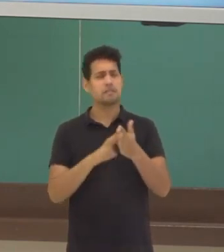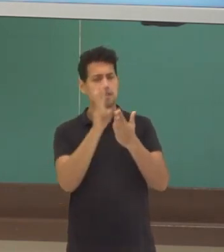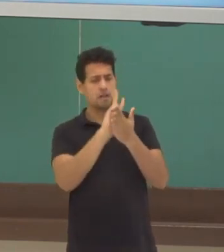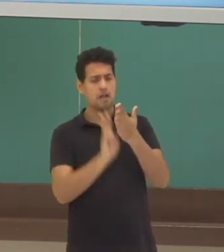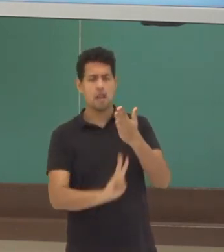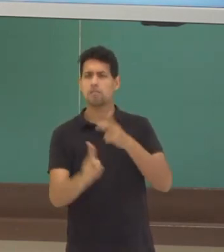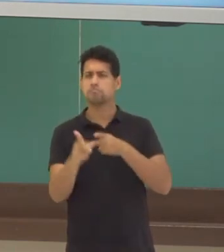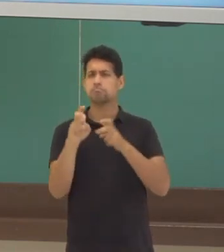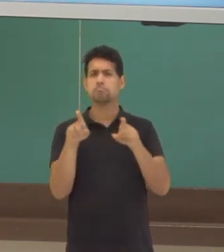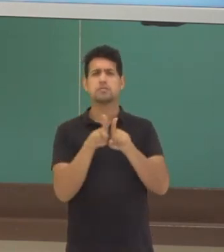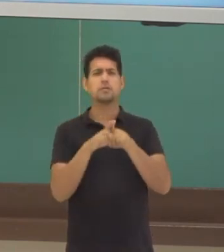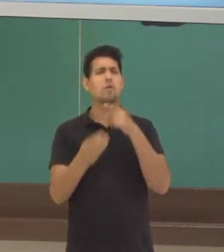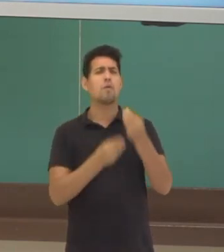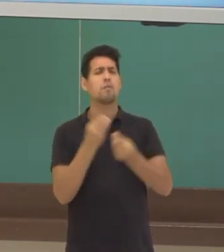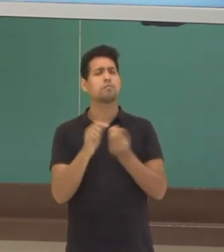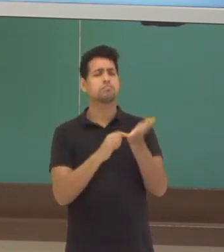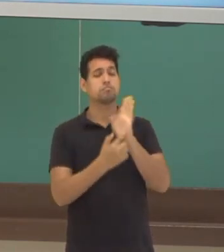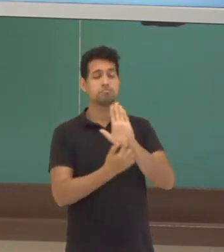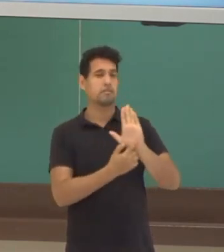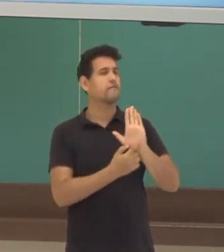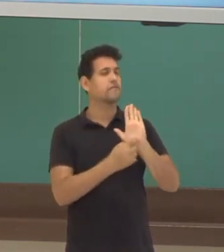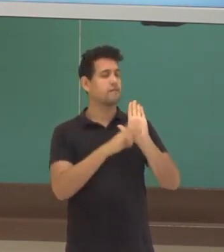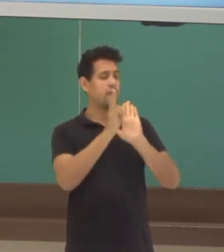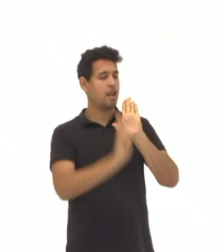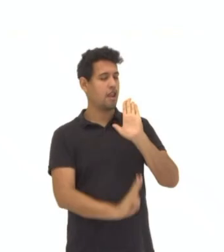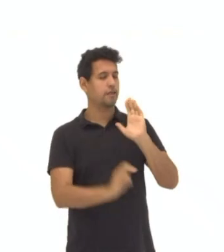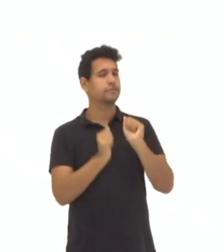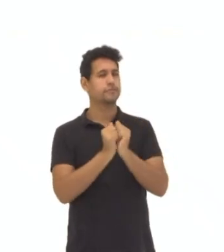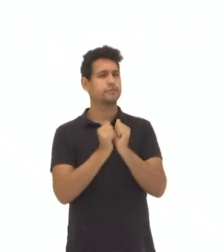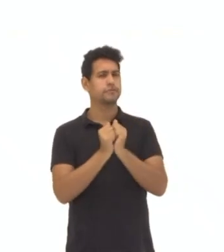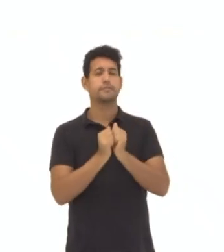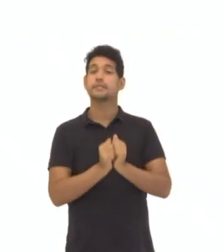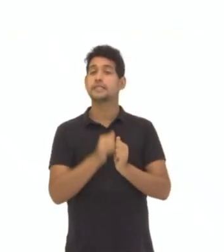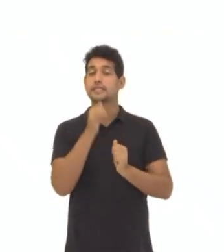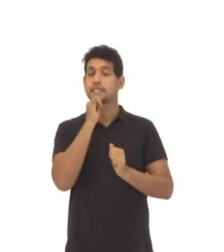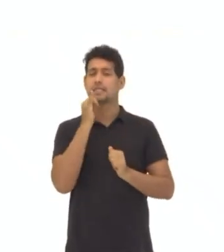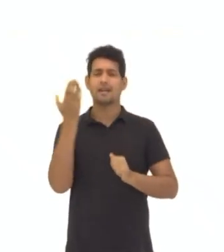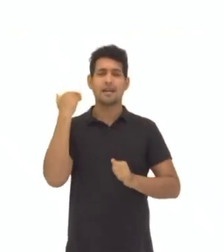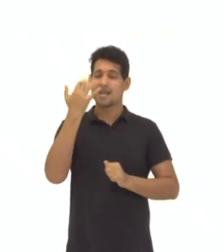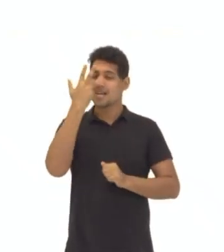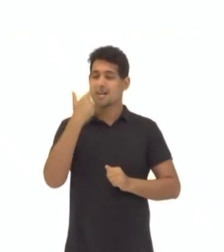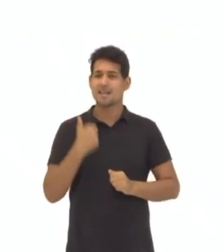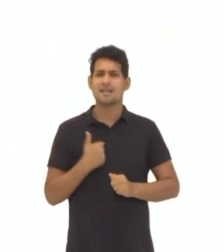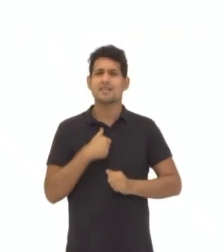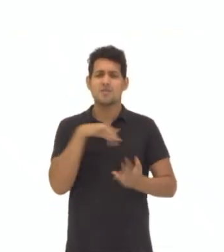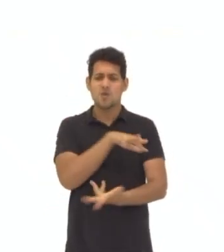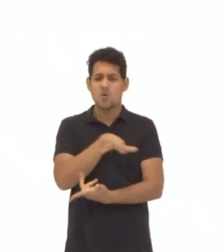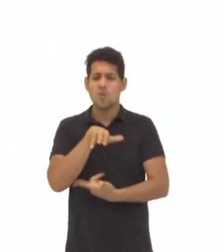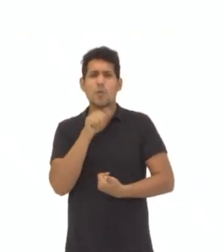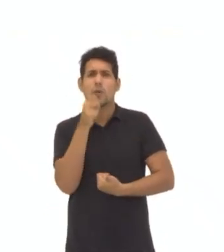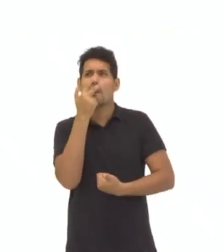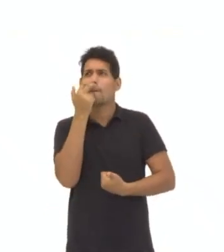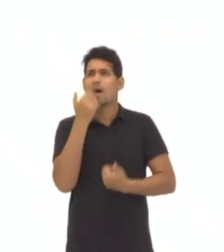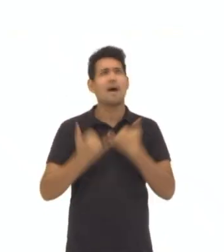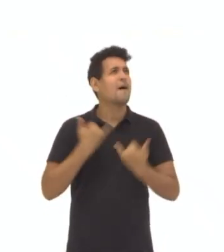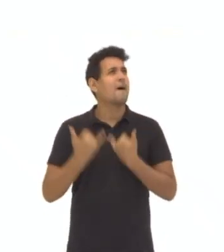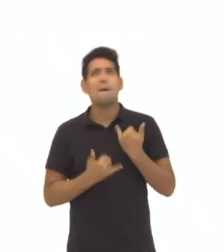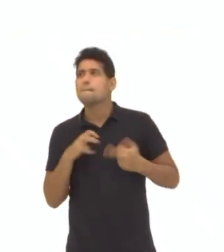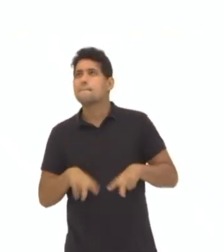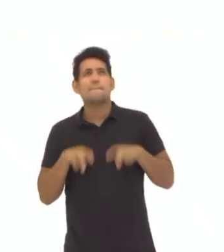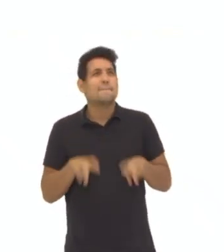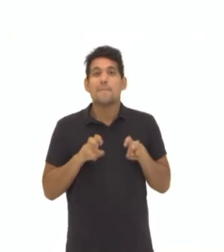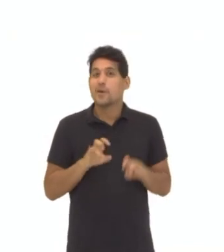nunca, né? Então tem que estar atento sempre aos fatos. Vamos lá, vamos observar aqui então o porquê disso. Então olha